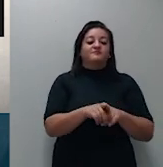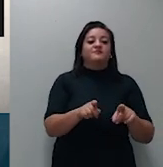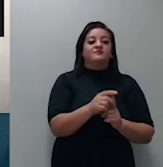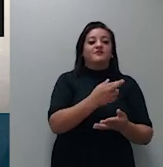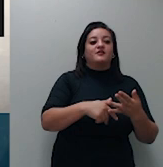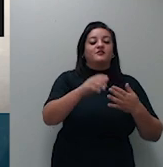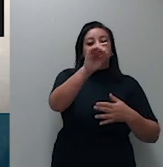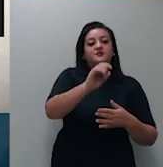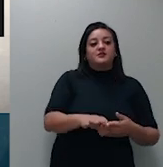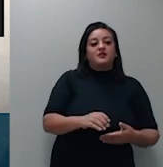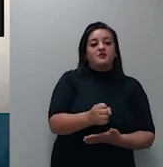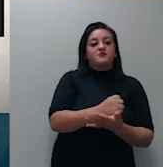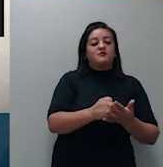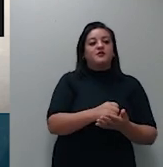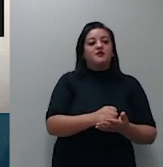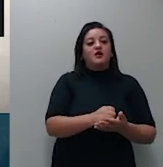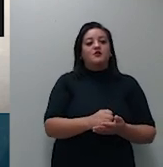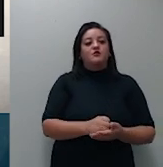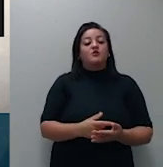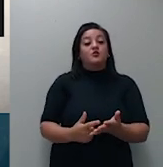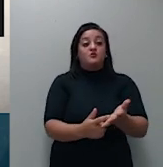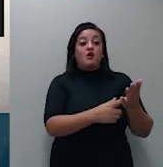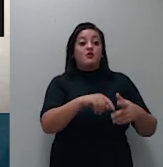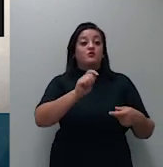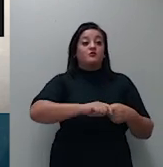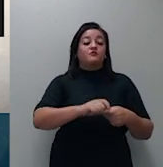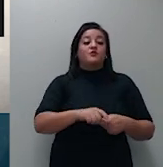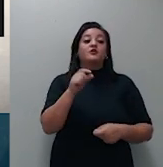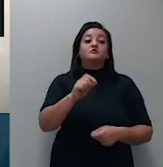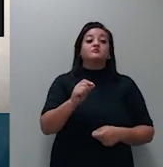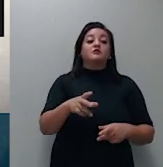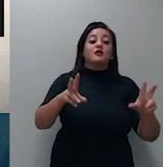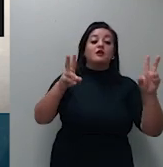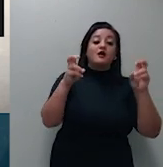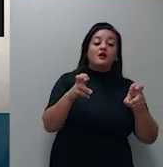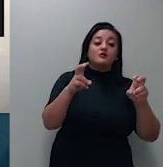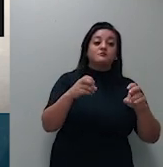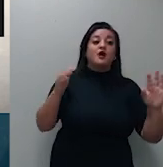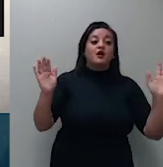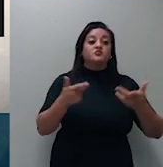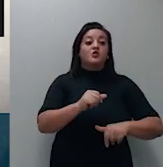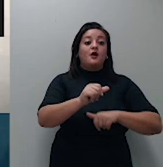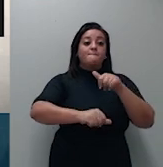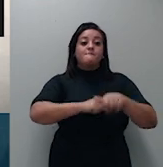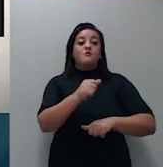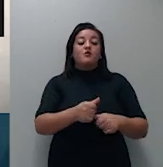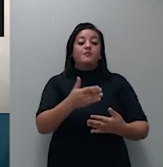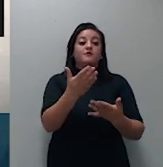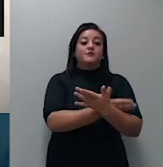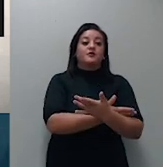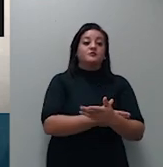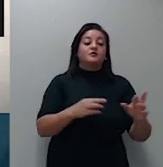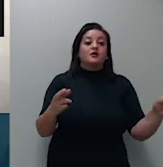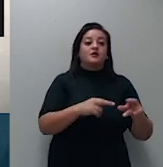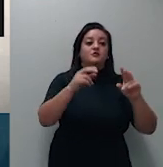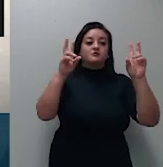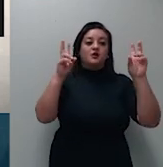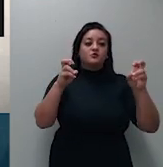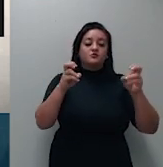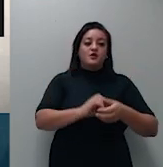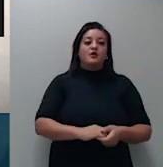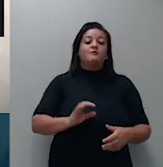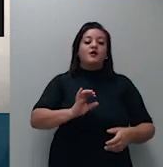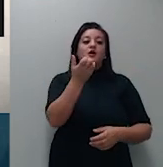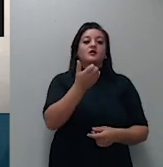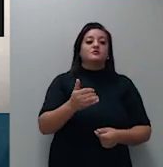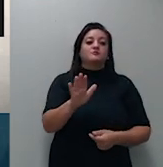do recurso especial não ia no fundamento do acórdão recorrido de que já operada A preclusão sobre a matéria